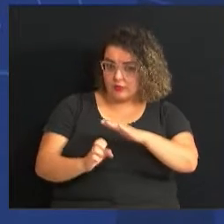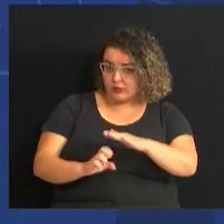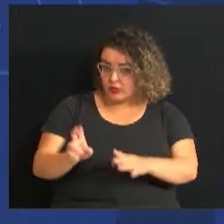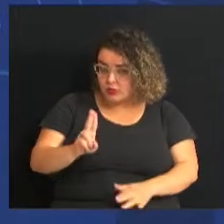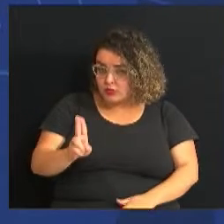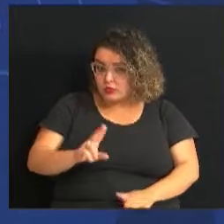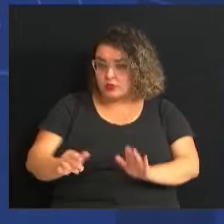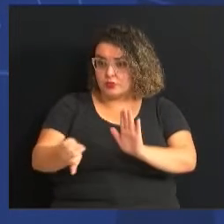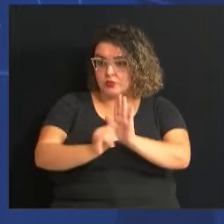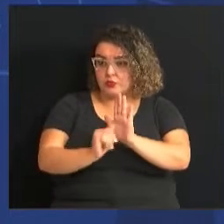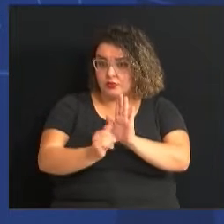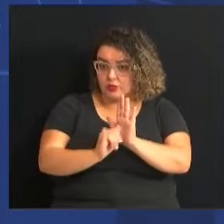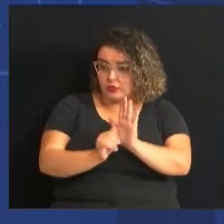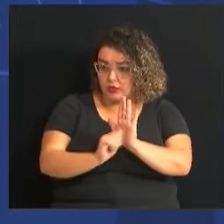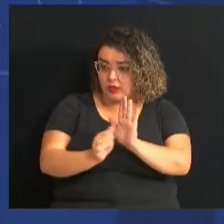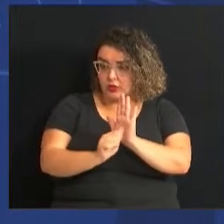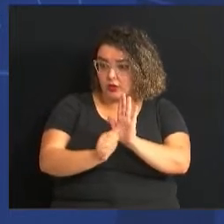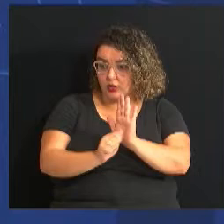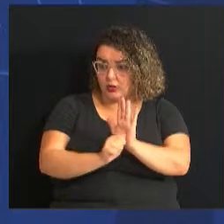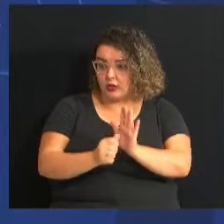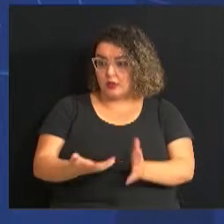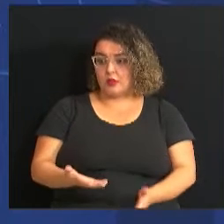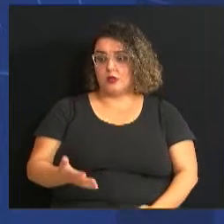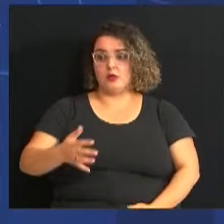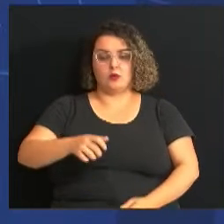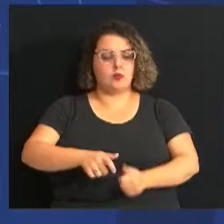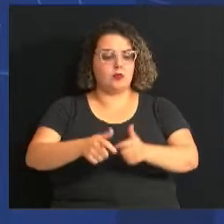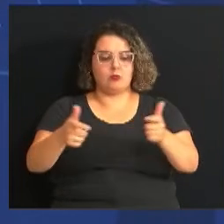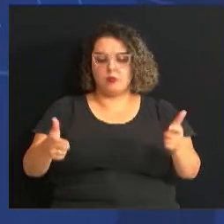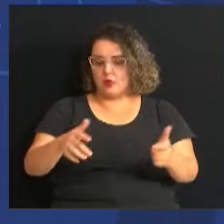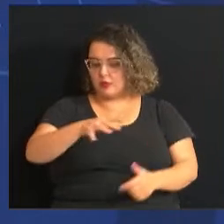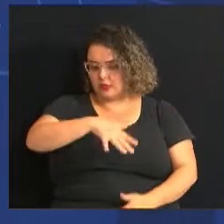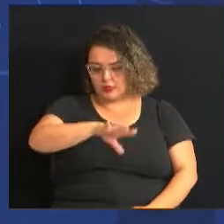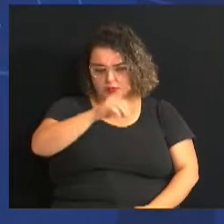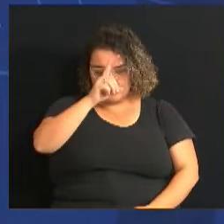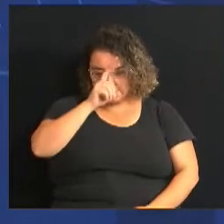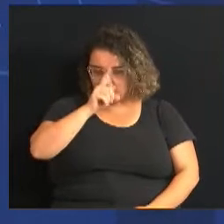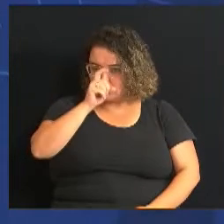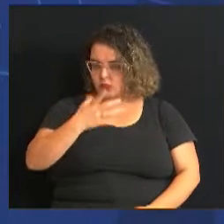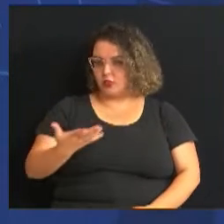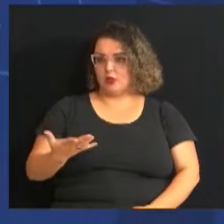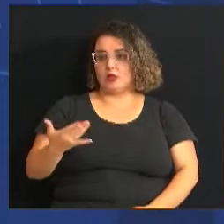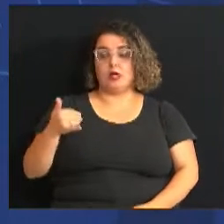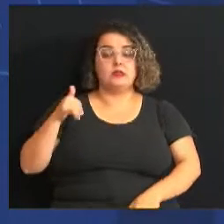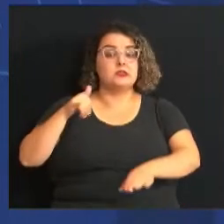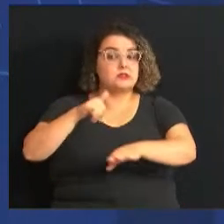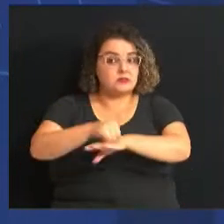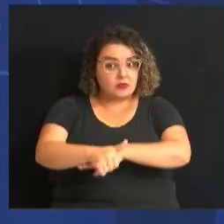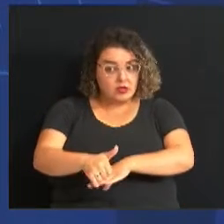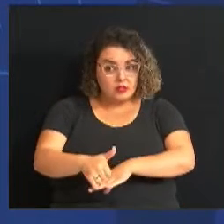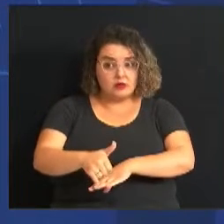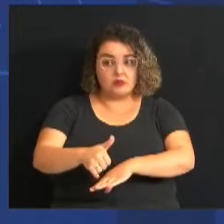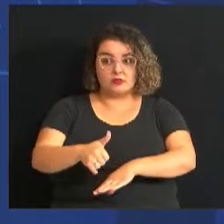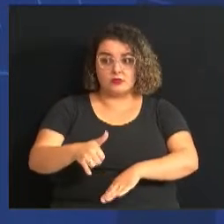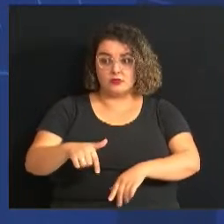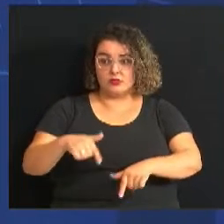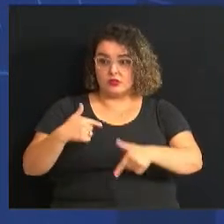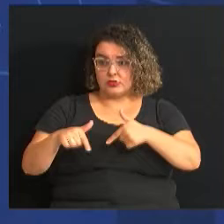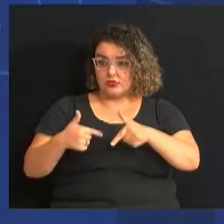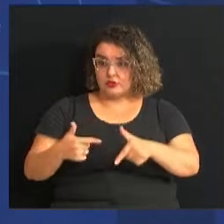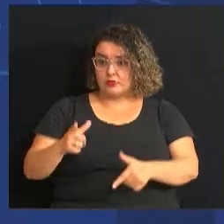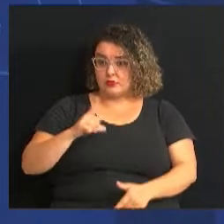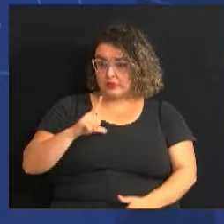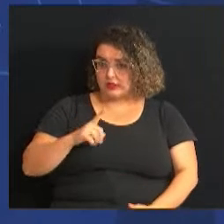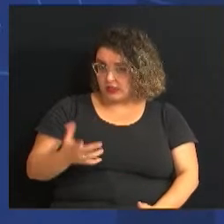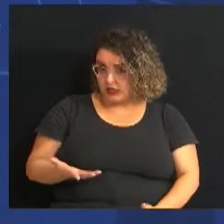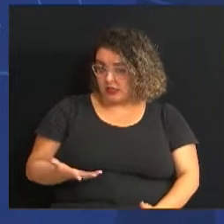de aumentos nas diárias hospitalares, as faltas que esse funcionário acaba cometendo, todo o